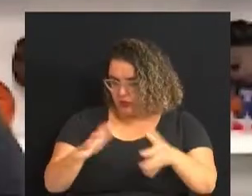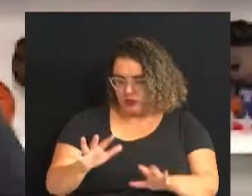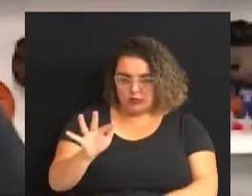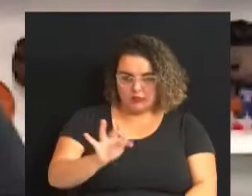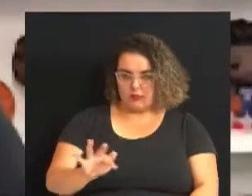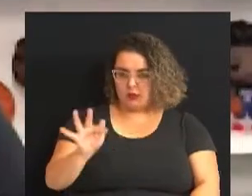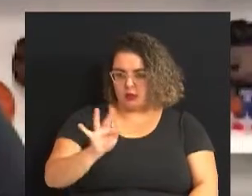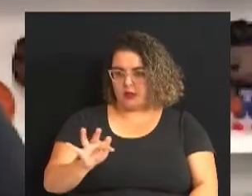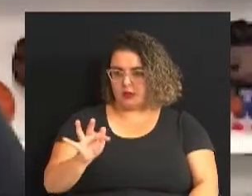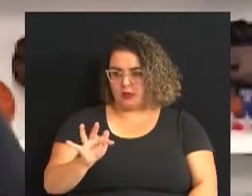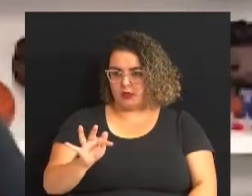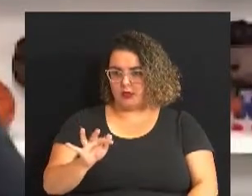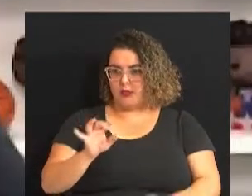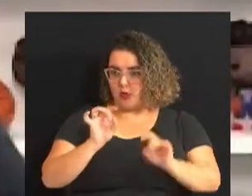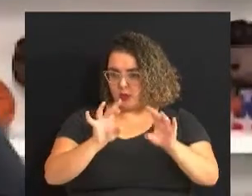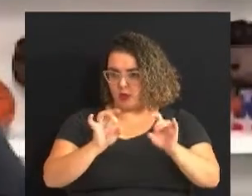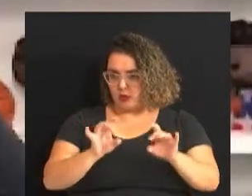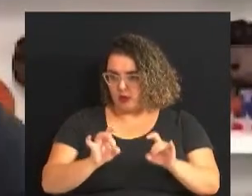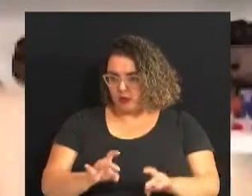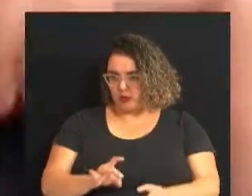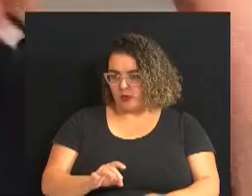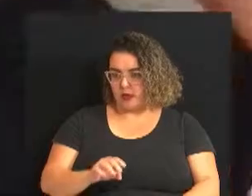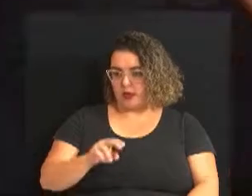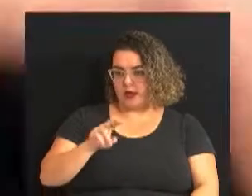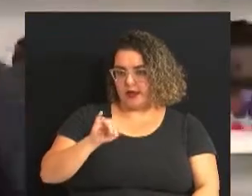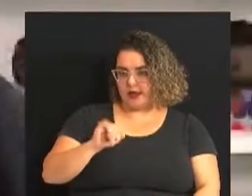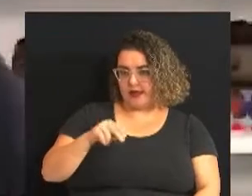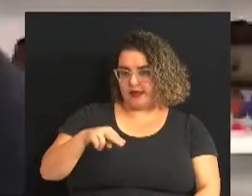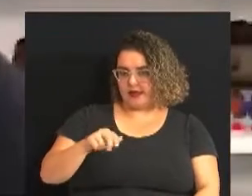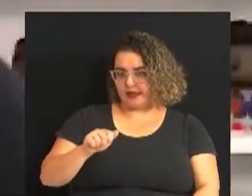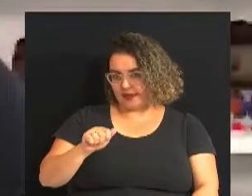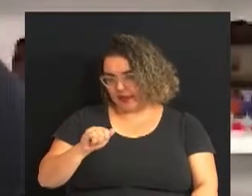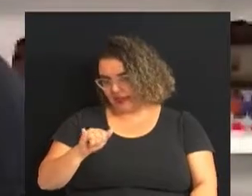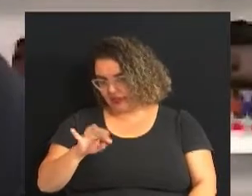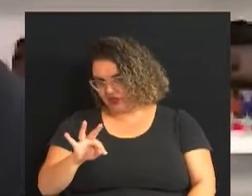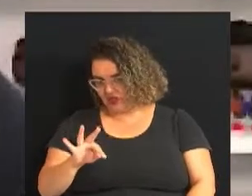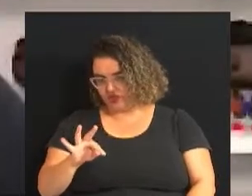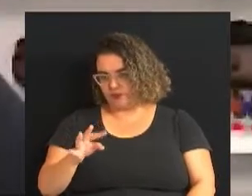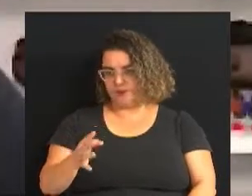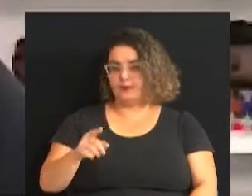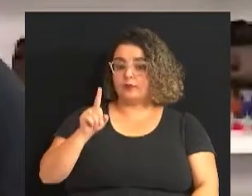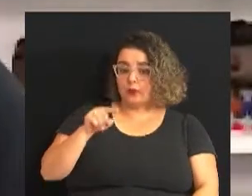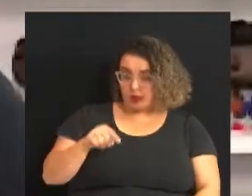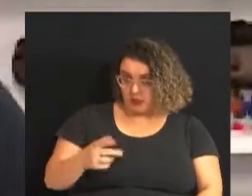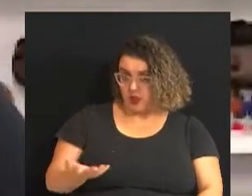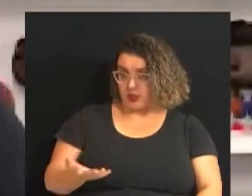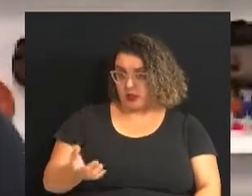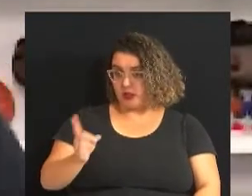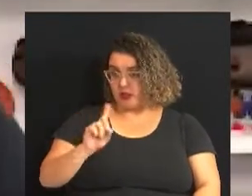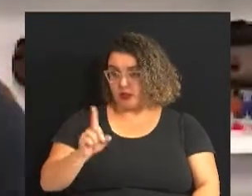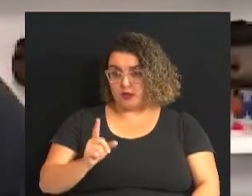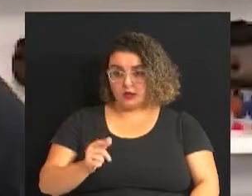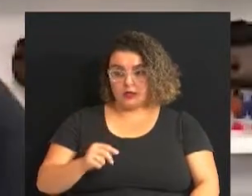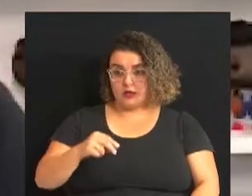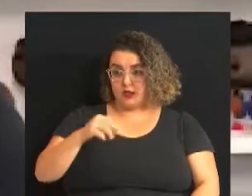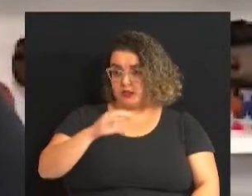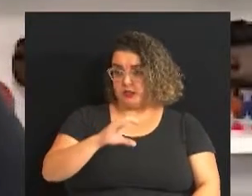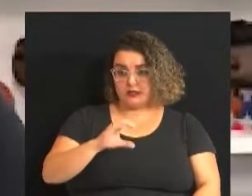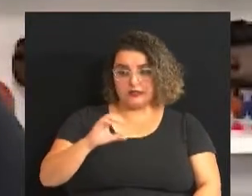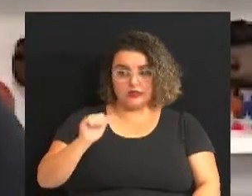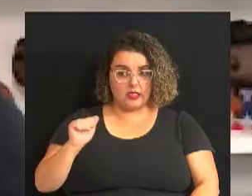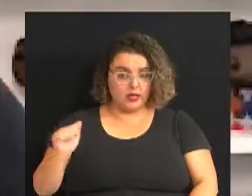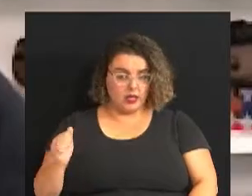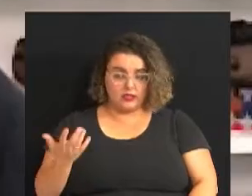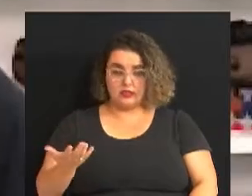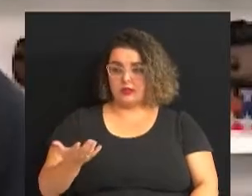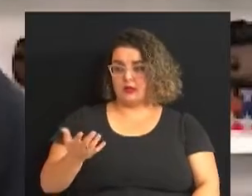jogam um time especial da D-League chamado Ignite. E aí, esse Ignite são jogadores que não jogam NCAA, não jogam universitário dos Estados